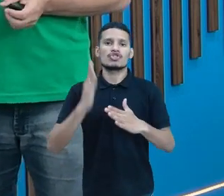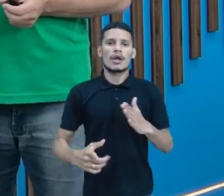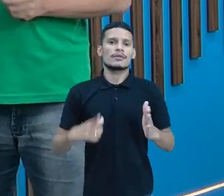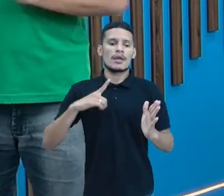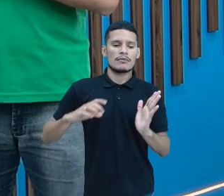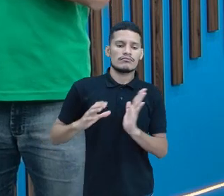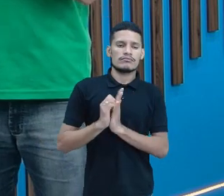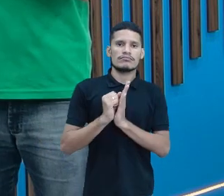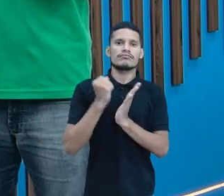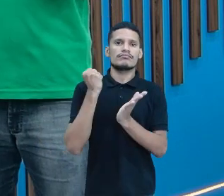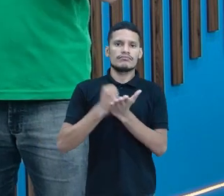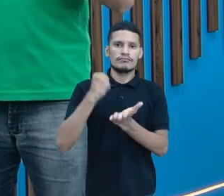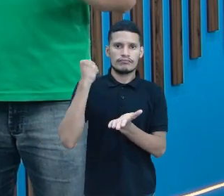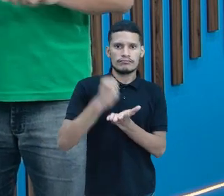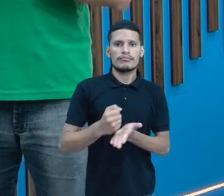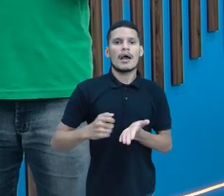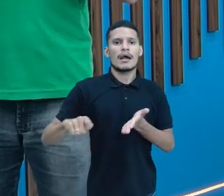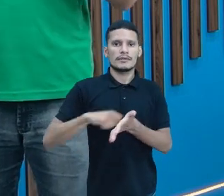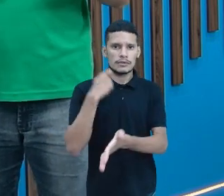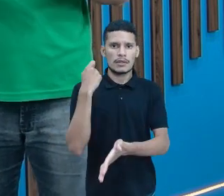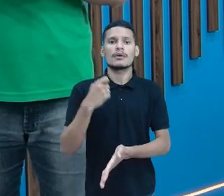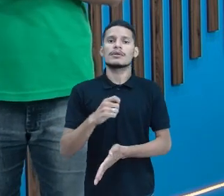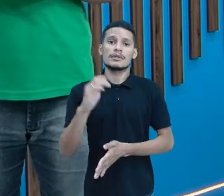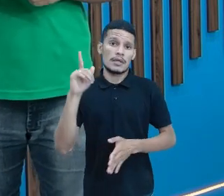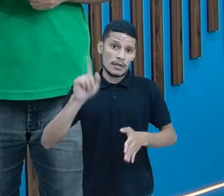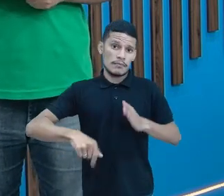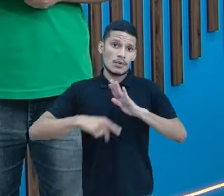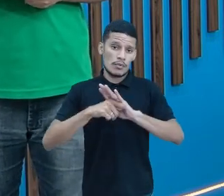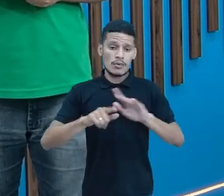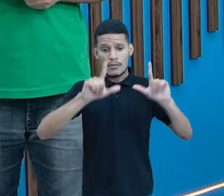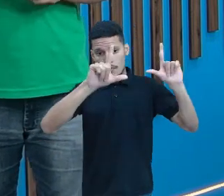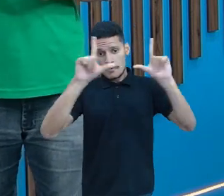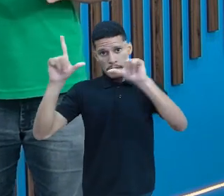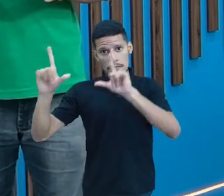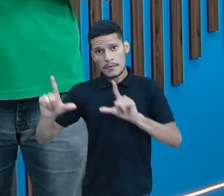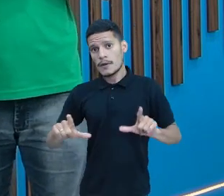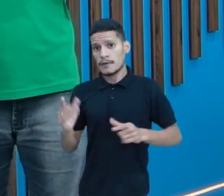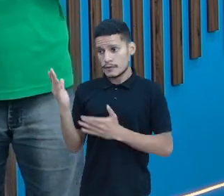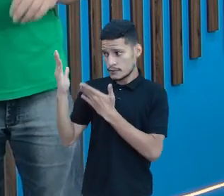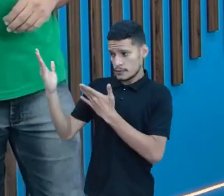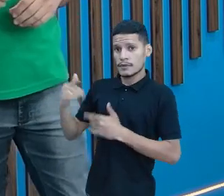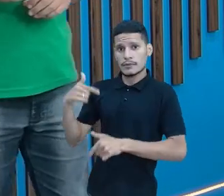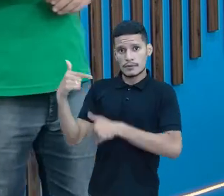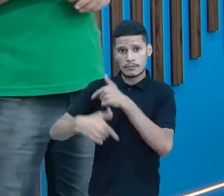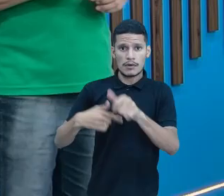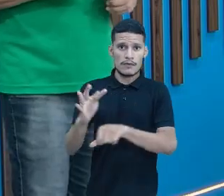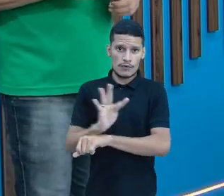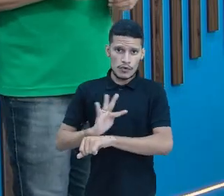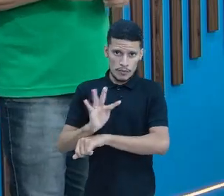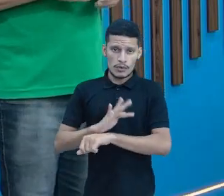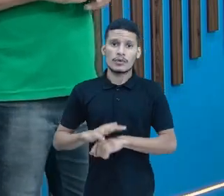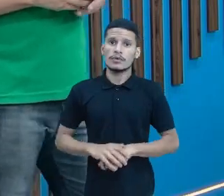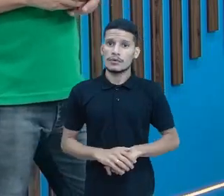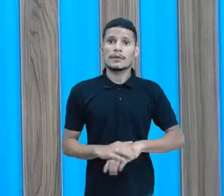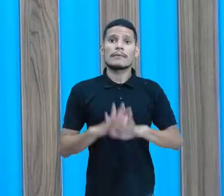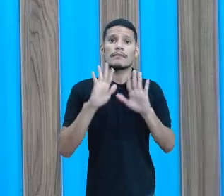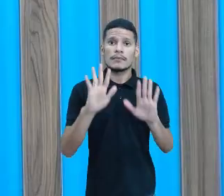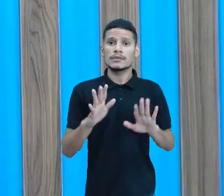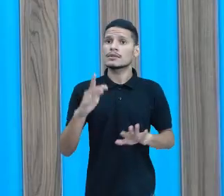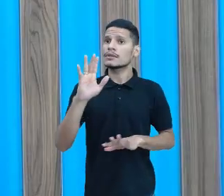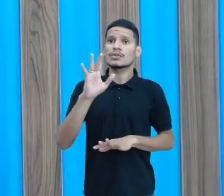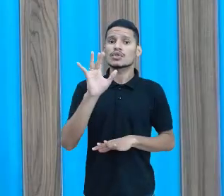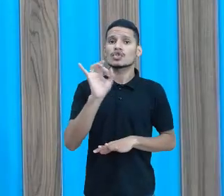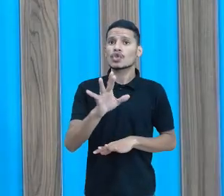tá certo? Então, esse seria o quadro do trabalho formal, tá certo, gente? Então, estou